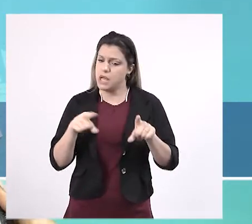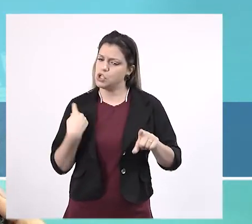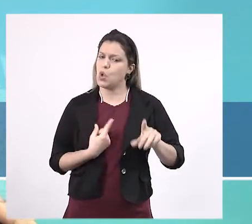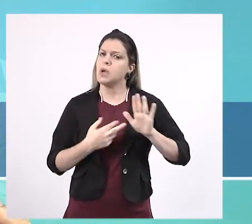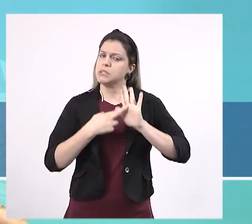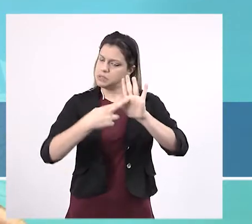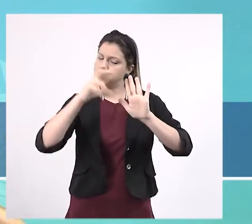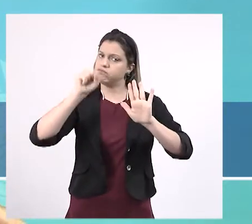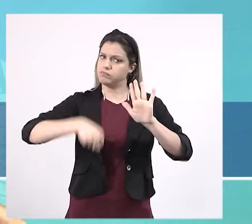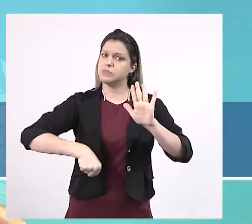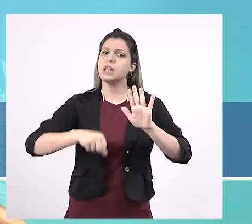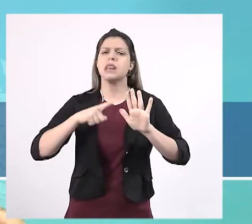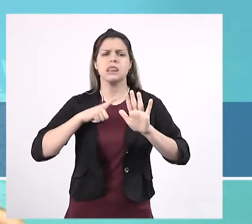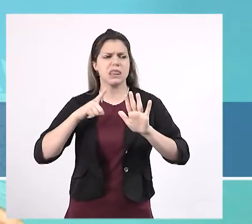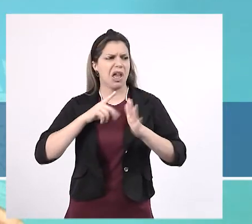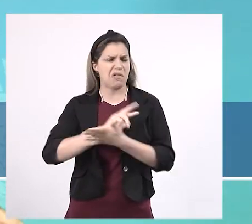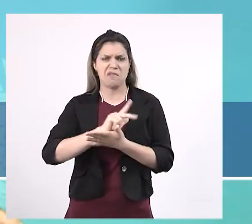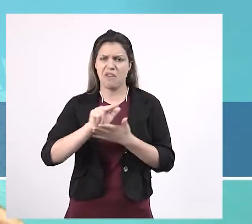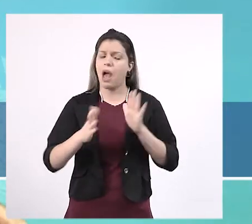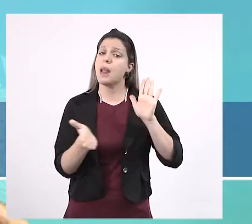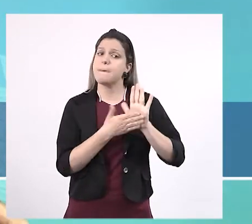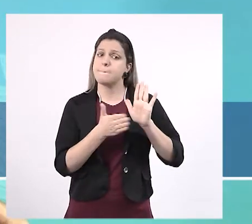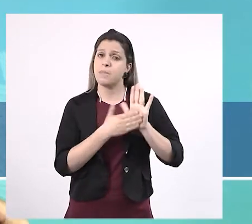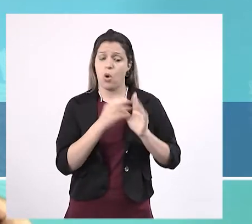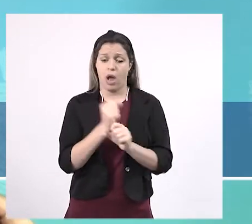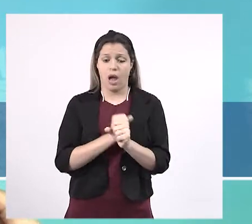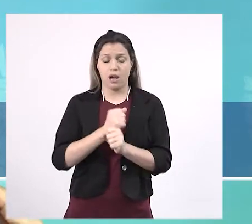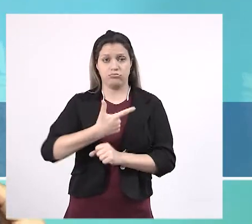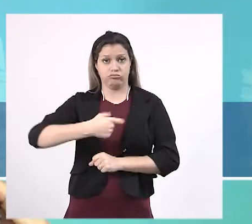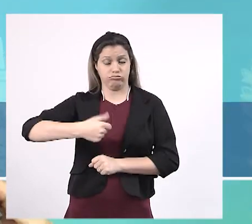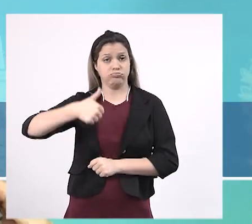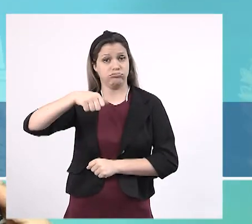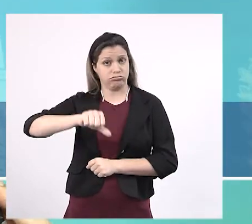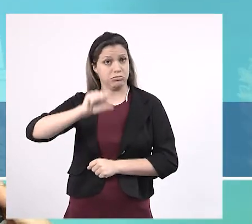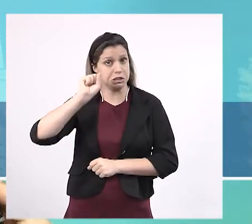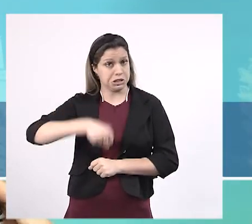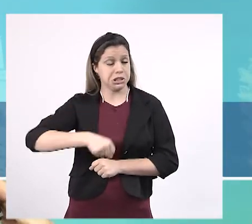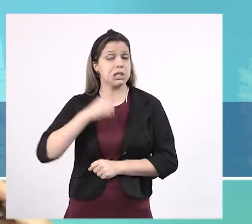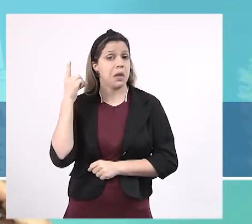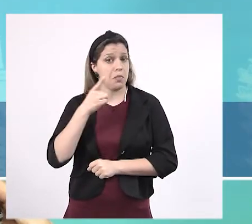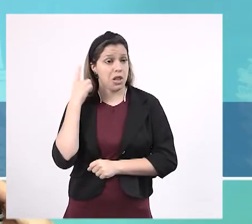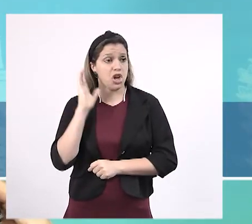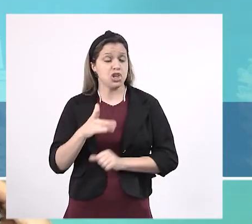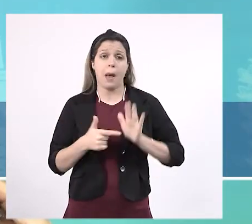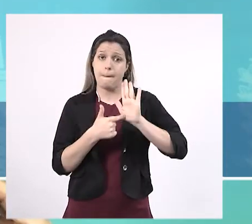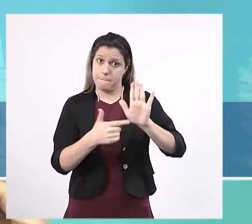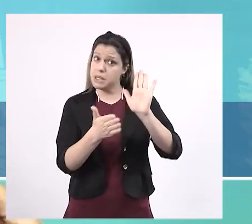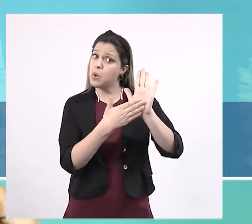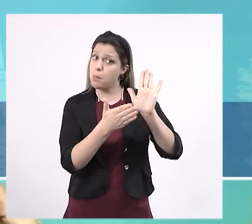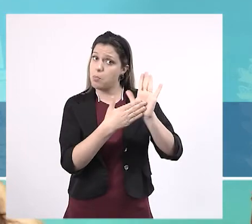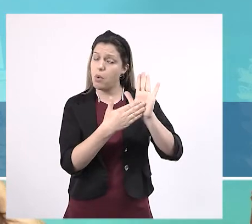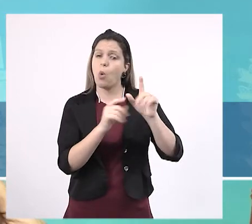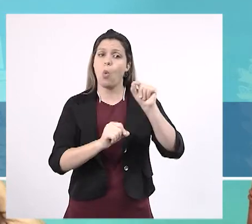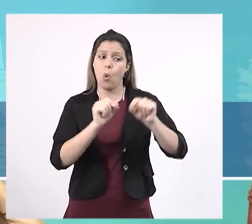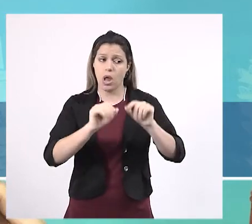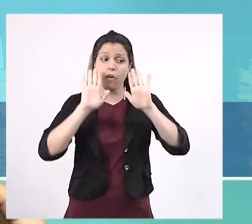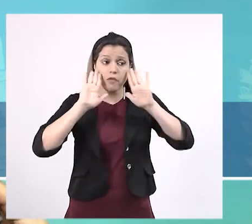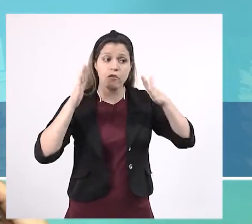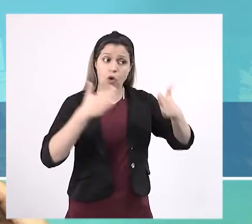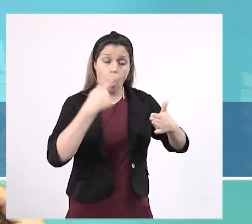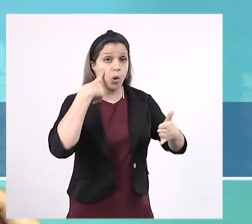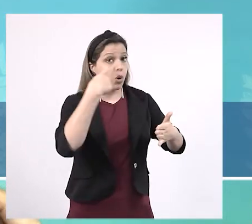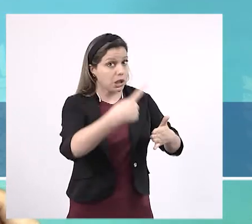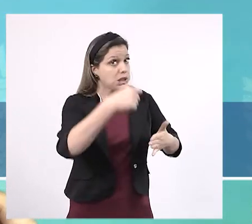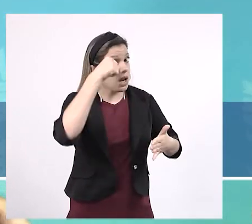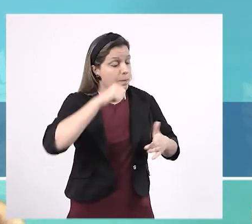para representar a mulher e já temos várias proposituras no ano de 2019 apresentadas por senhores deputados aqui na Casa